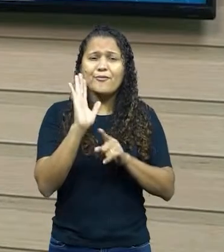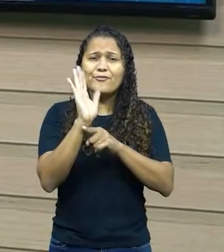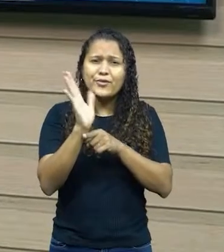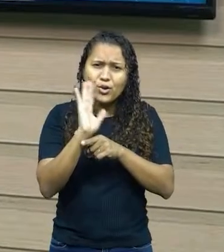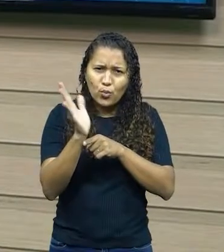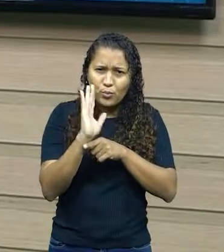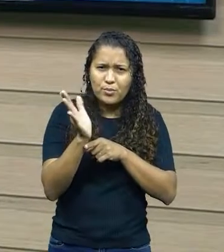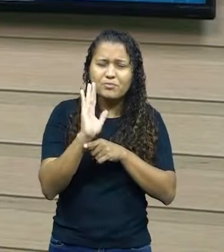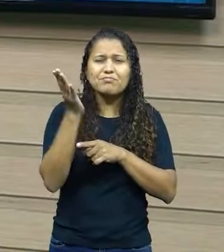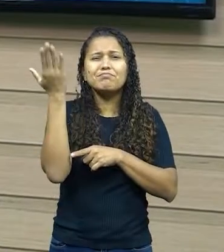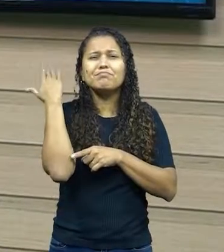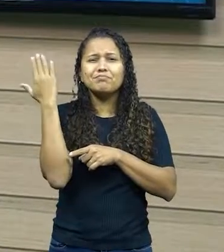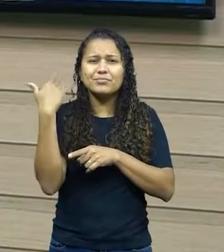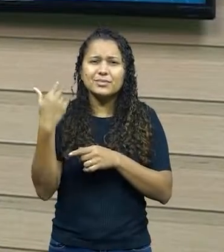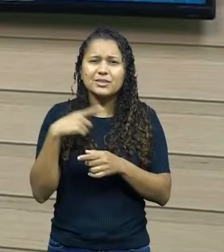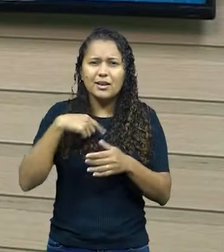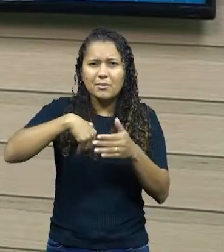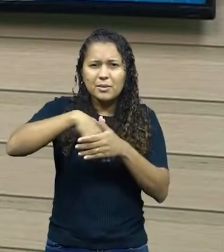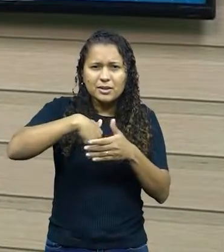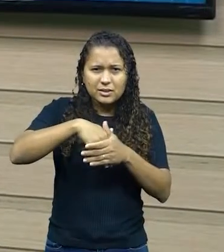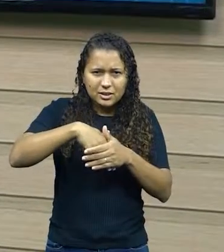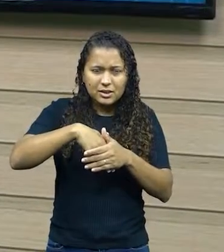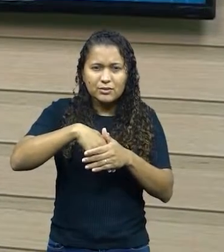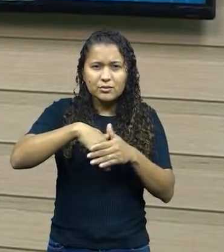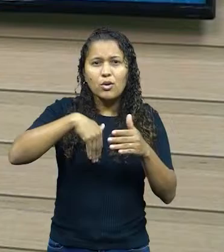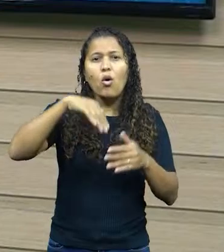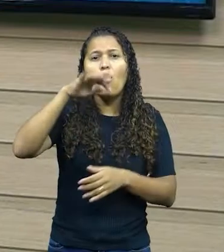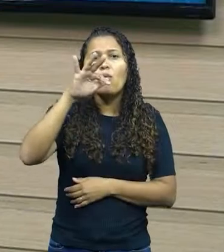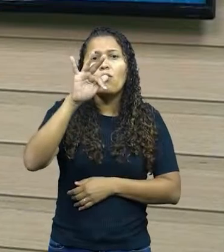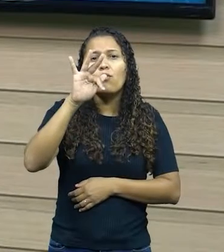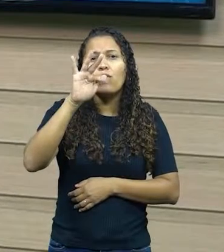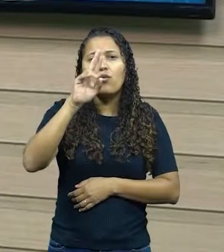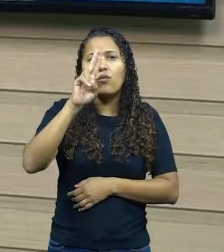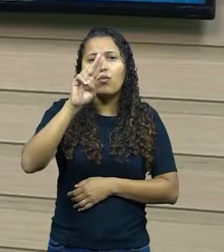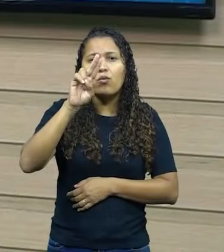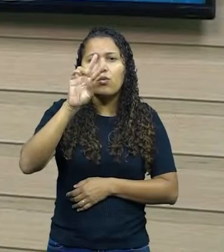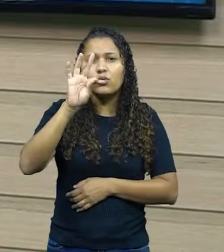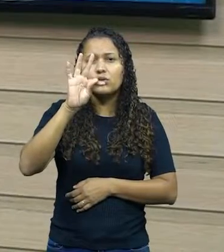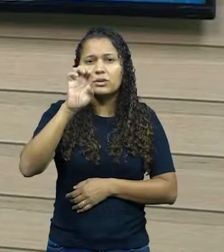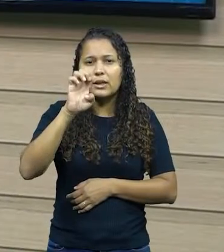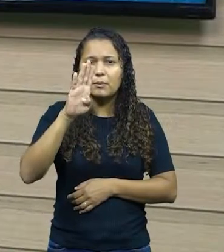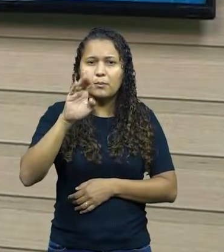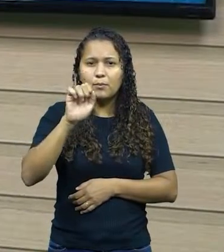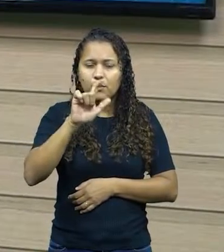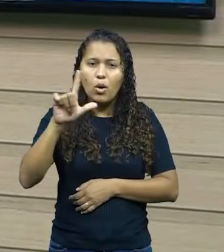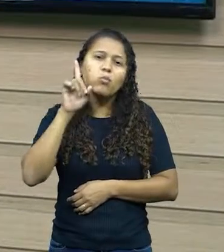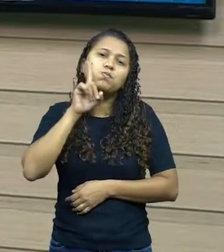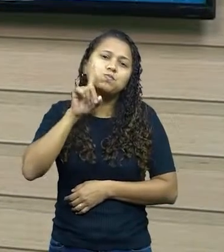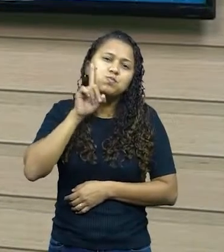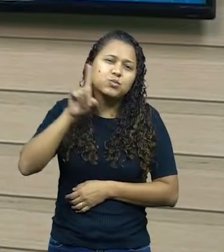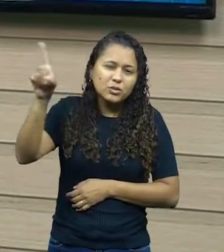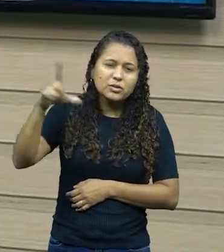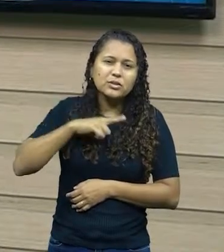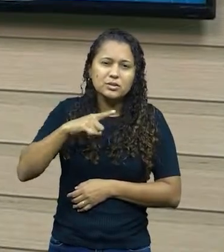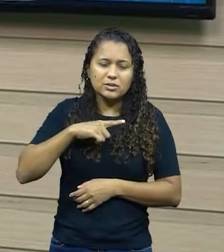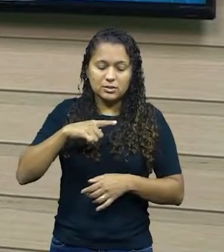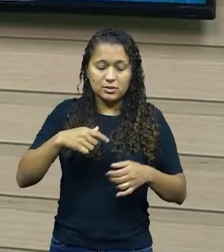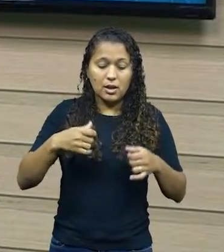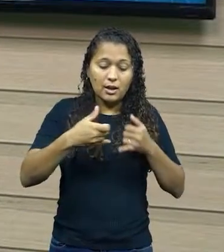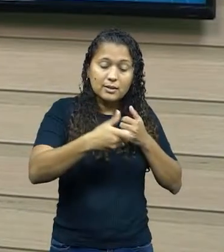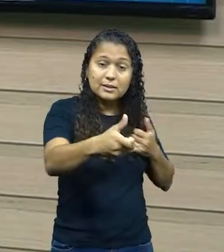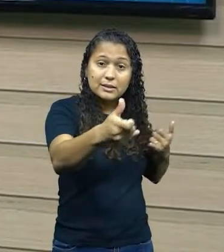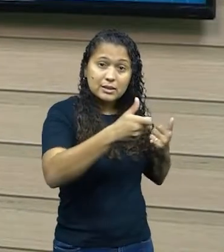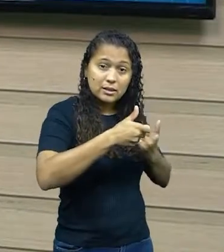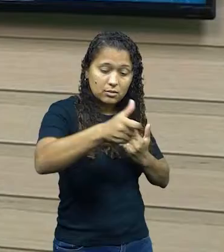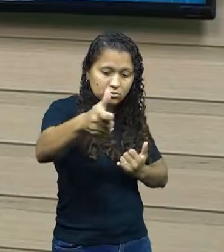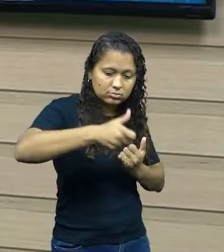que mostra o futebol americano. No futebol americano, no campo, a gente vê linhas desenhadas no campo,